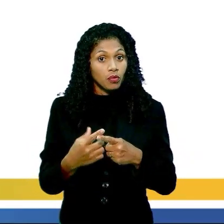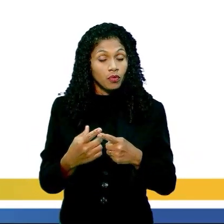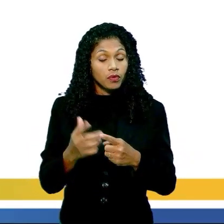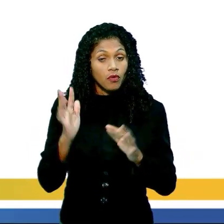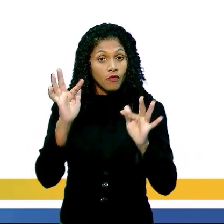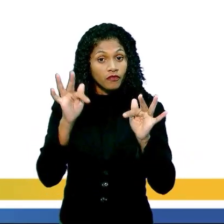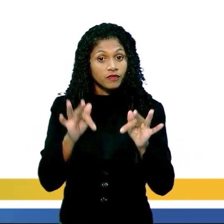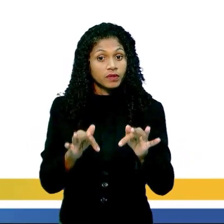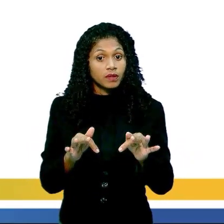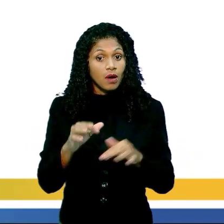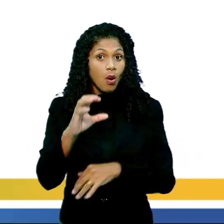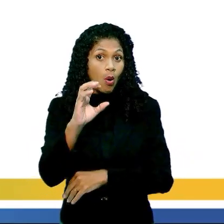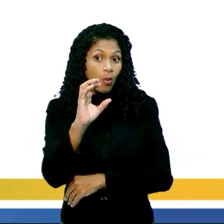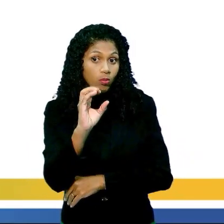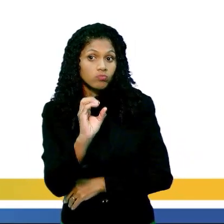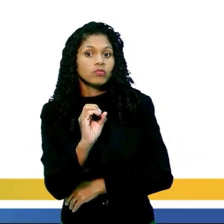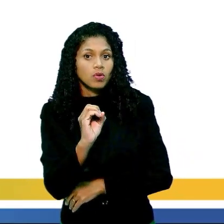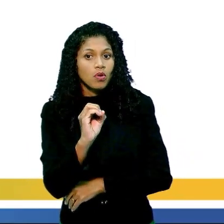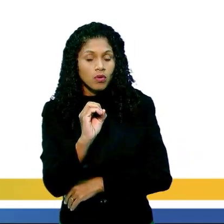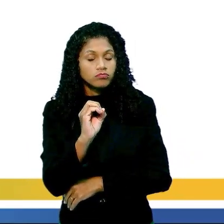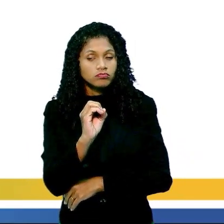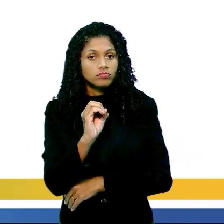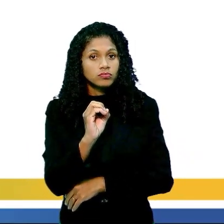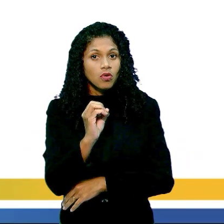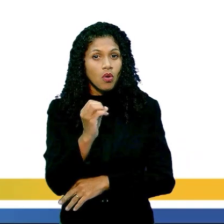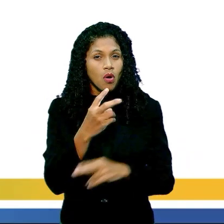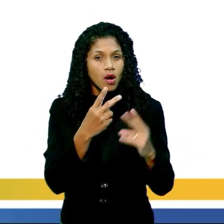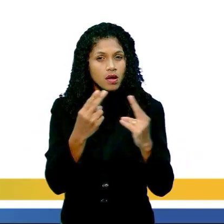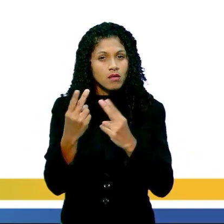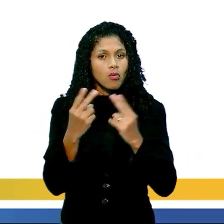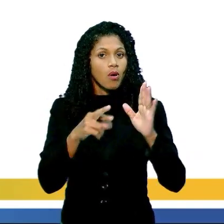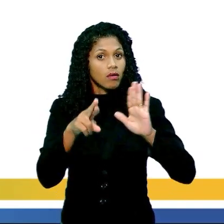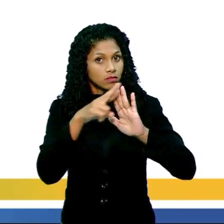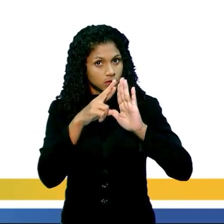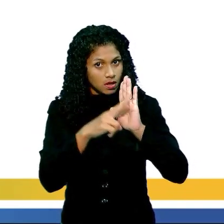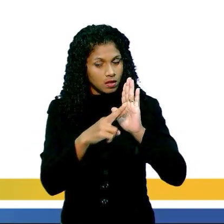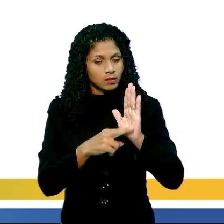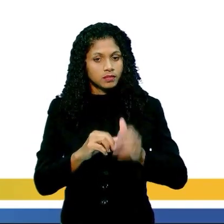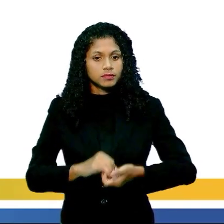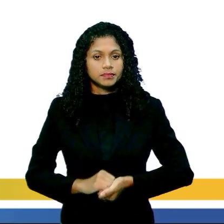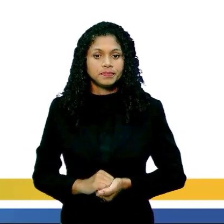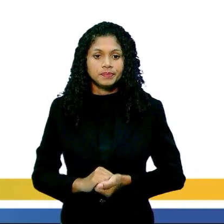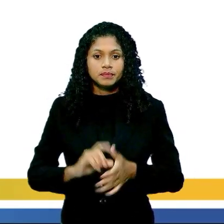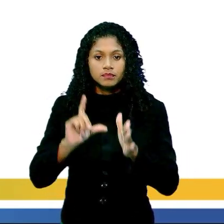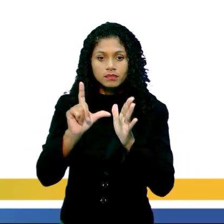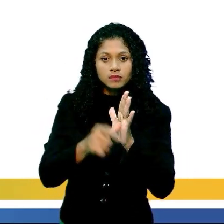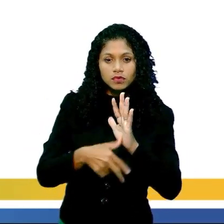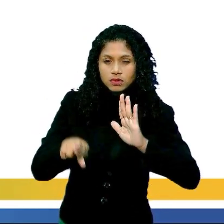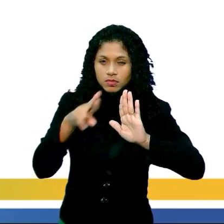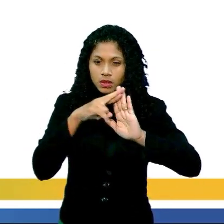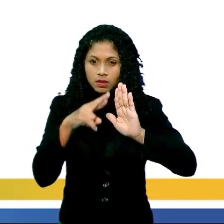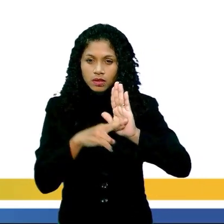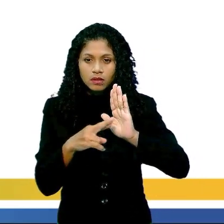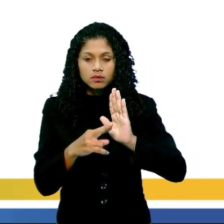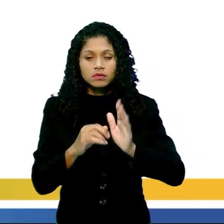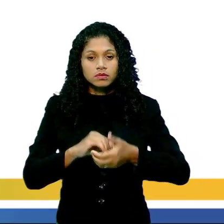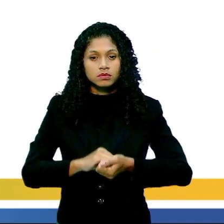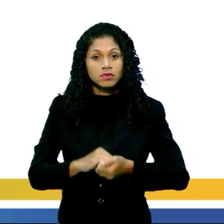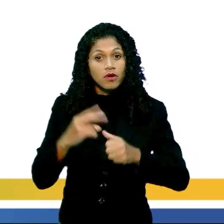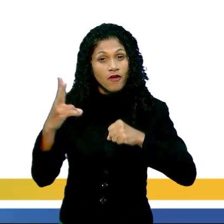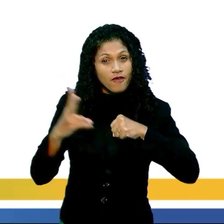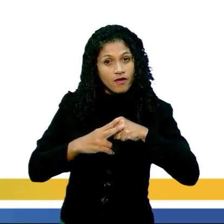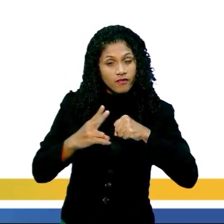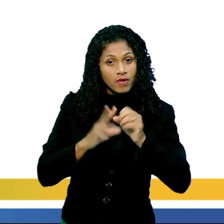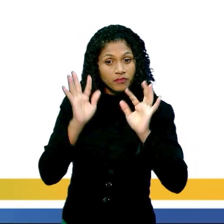a letra O, assim como eu falei na regra de uso para vocês. A próxima regra é